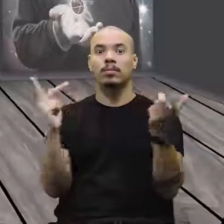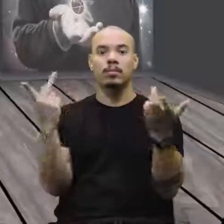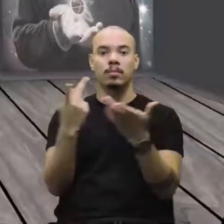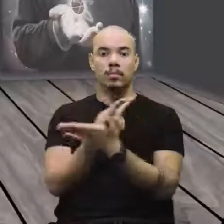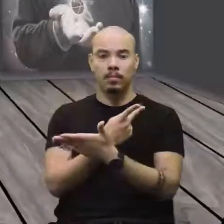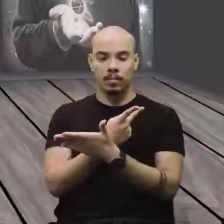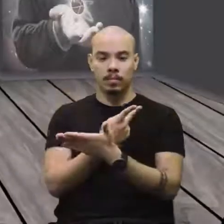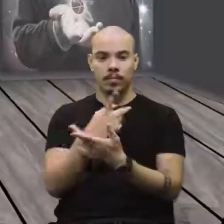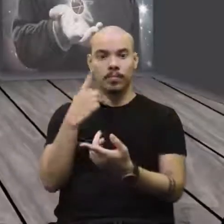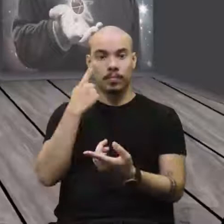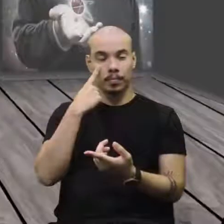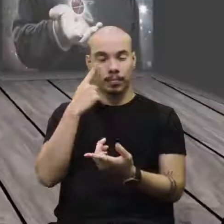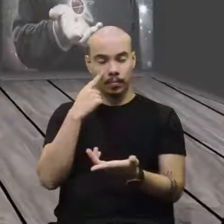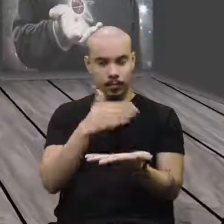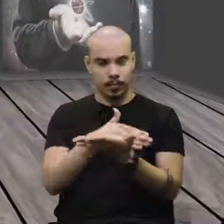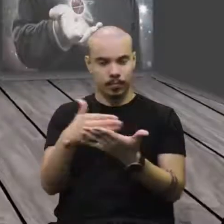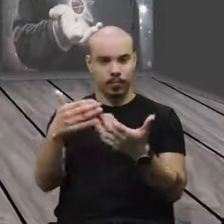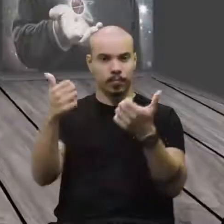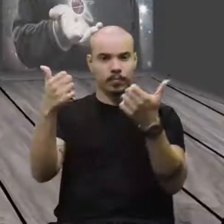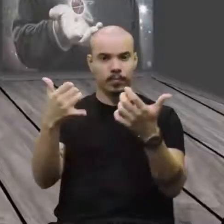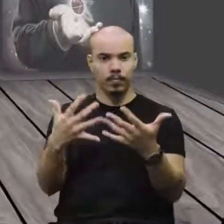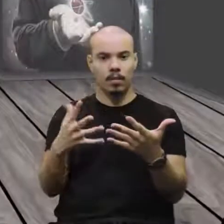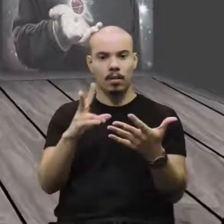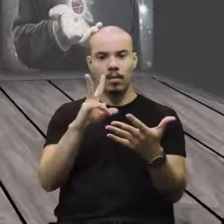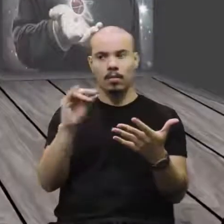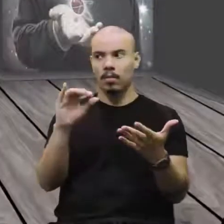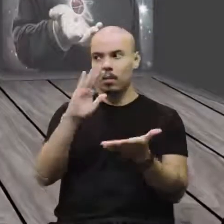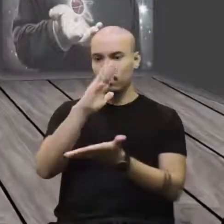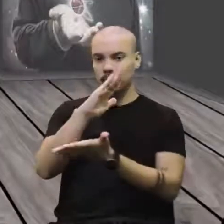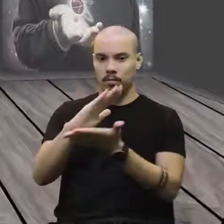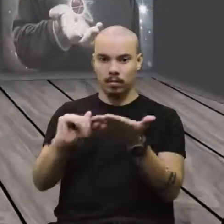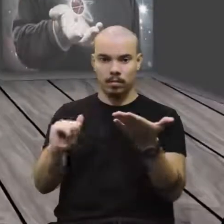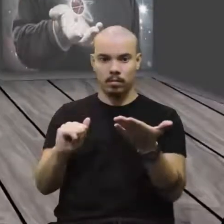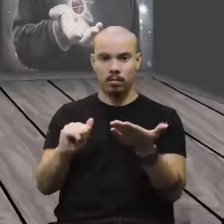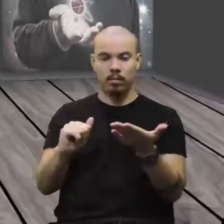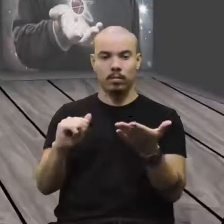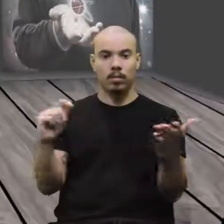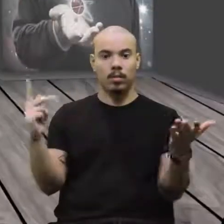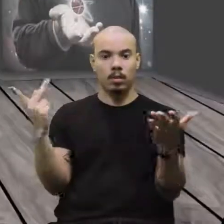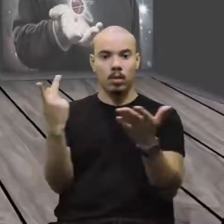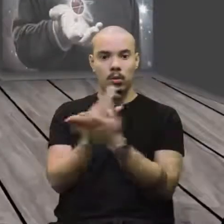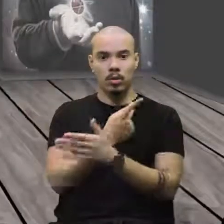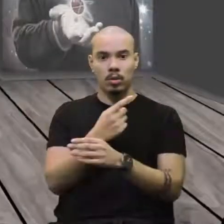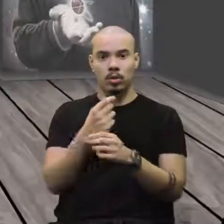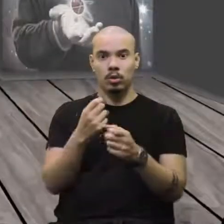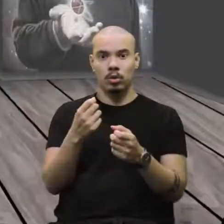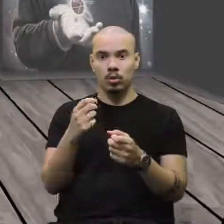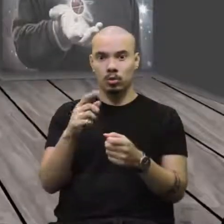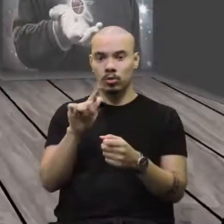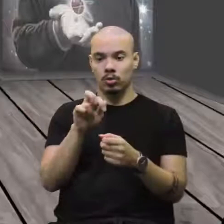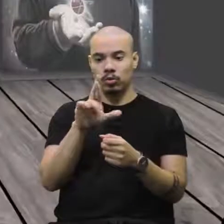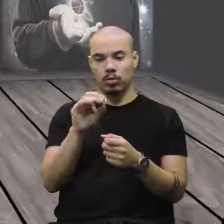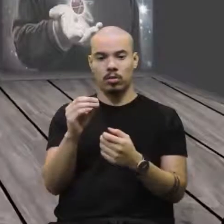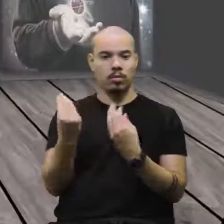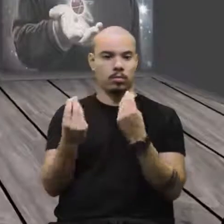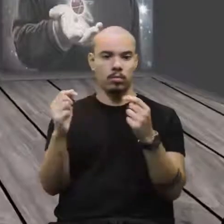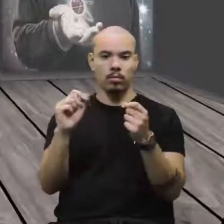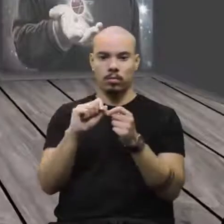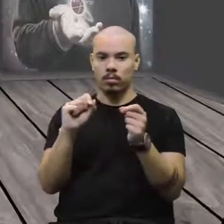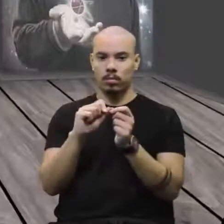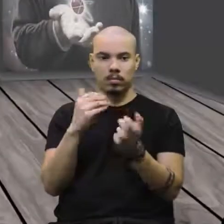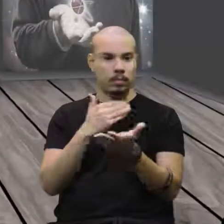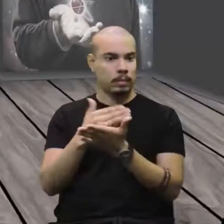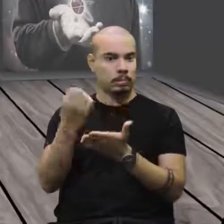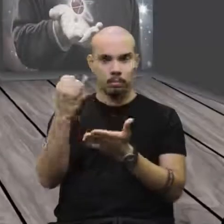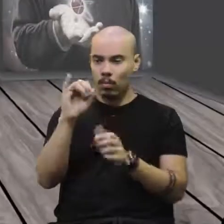no início, né? No momento que vai soltar ali, vai acontecer o giro, né? Então, nesse momento que interessa, é o início. Porque depois, se não mudar,